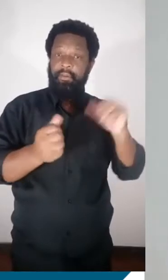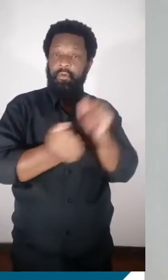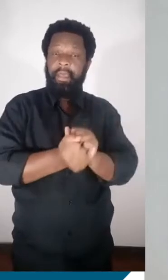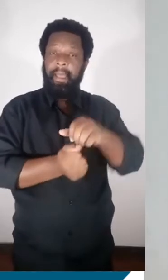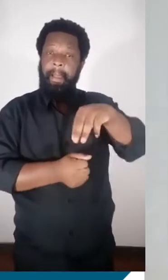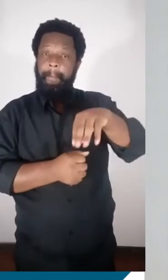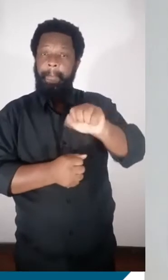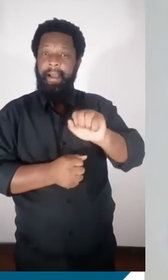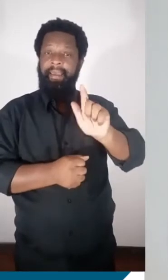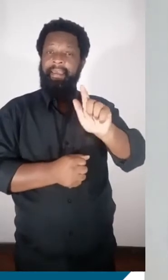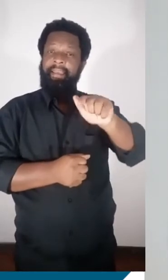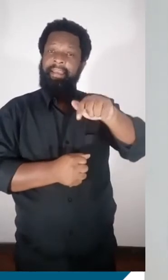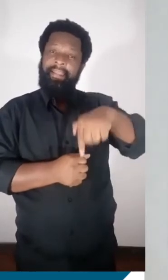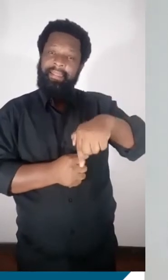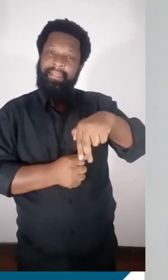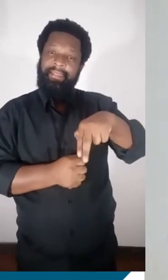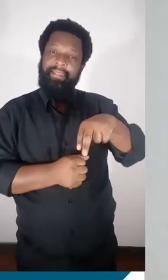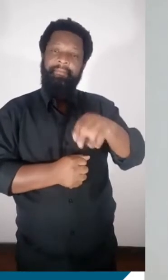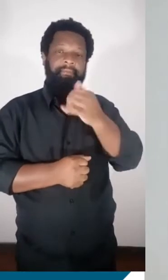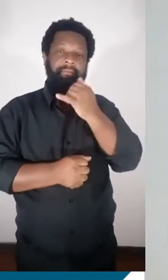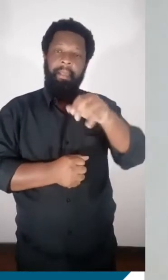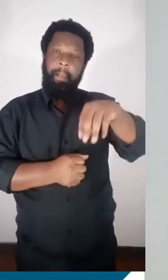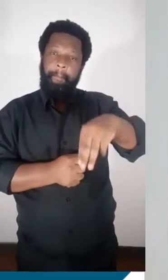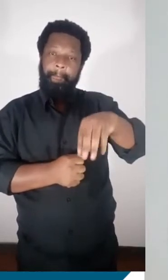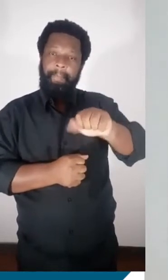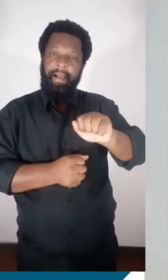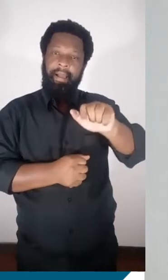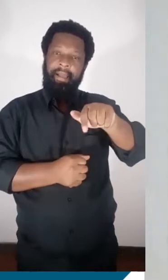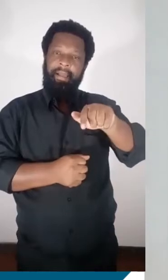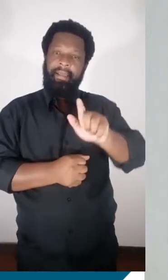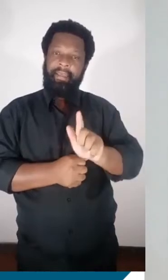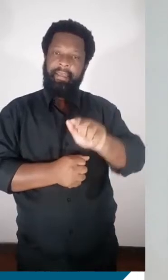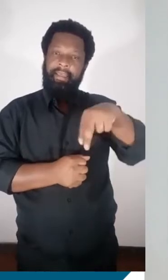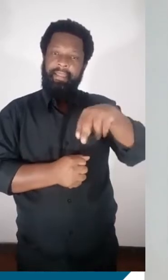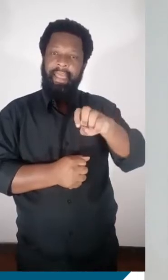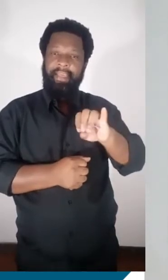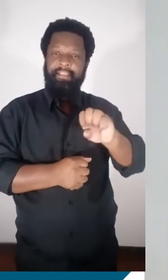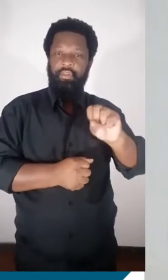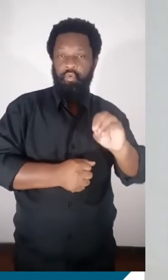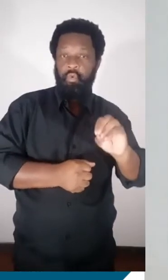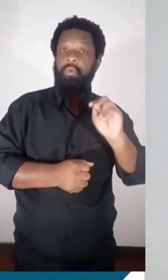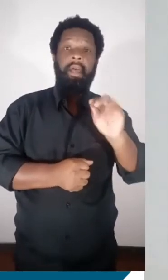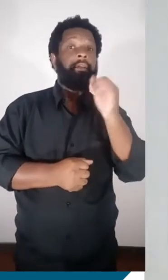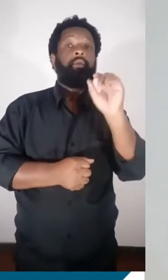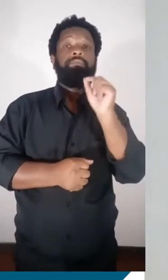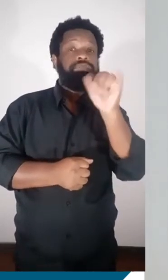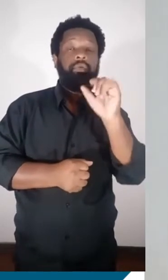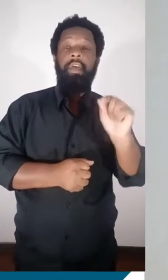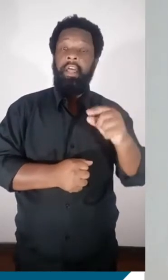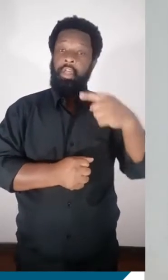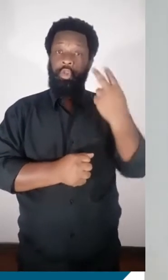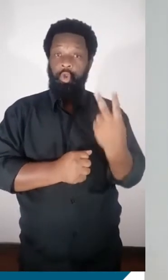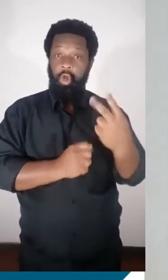O magnésio ele está localizado aonde? Ele está no grupo 2, ele é um metal alcalino terroso. Ele tem carga fixa. Então, 2